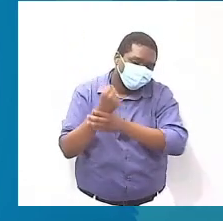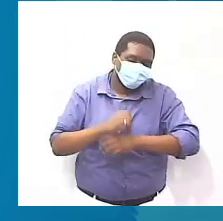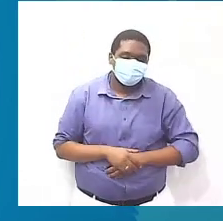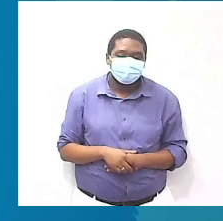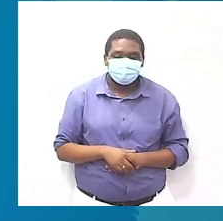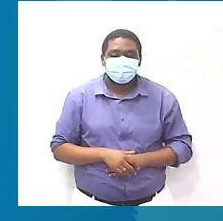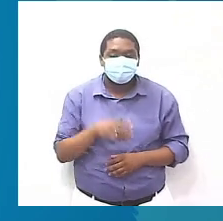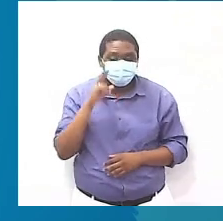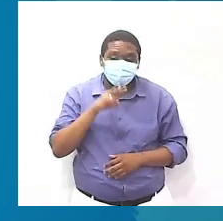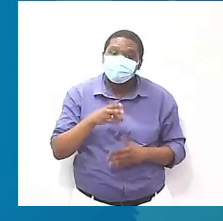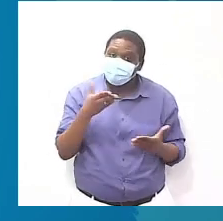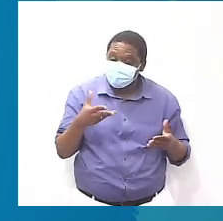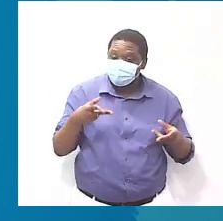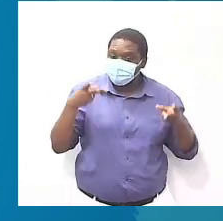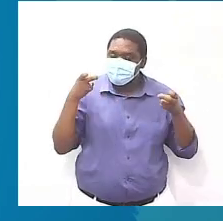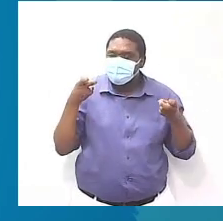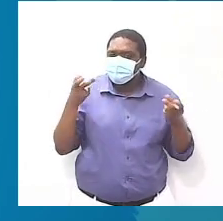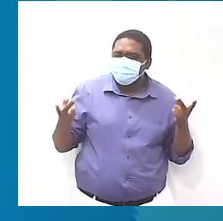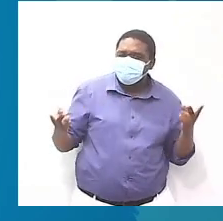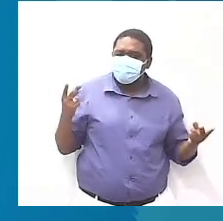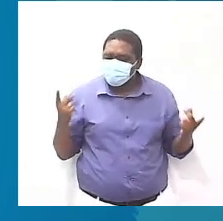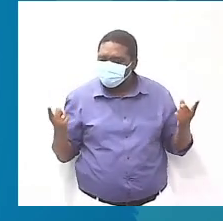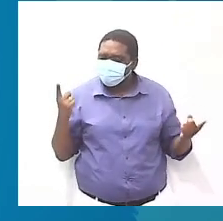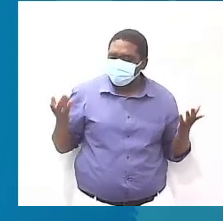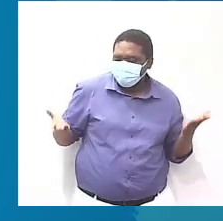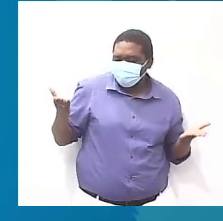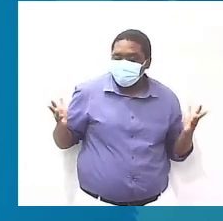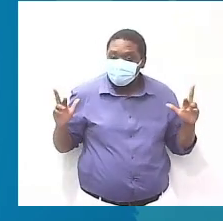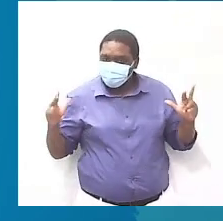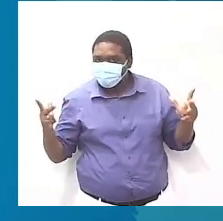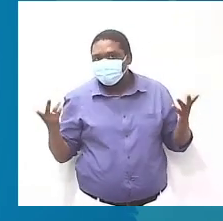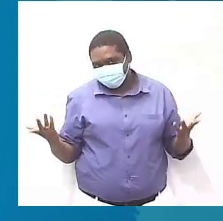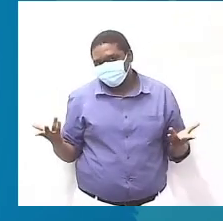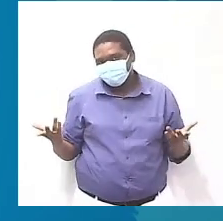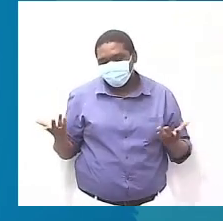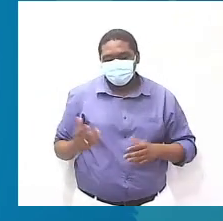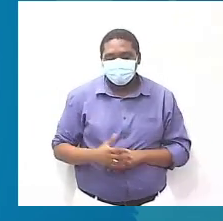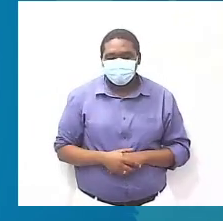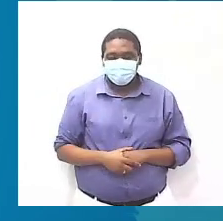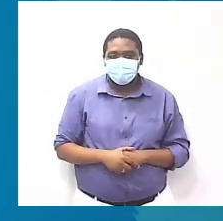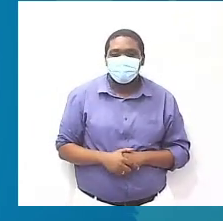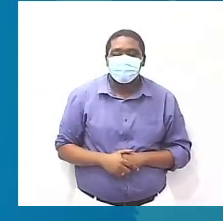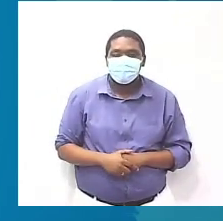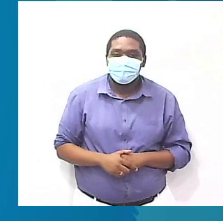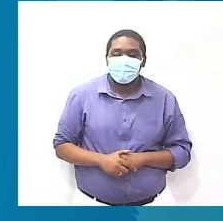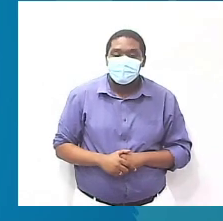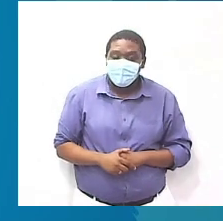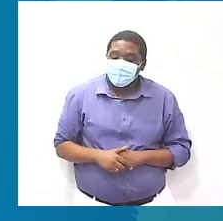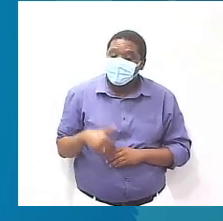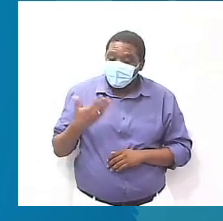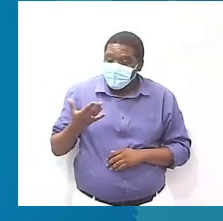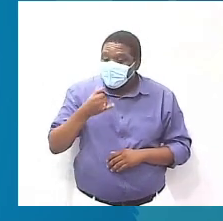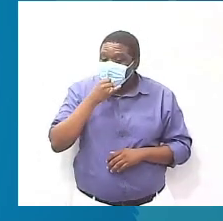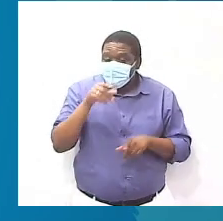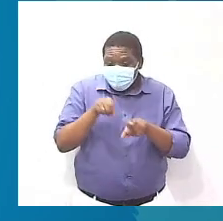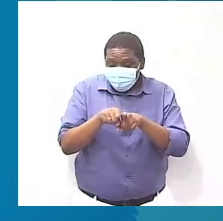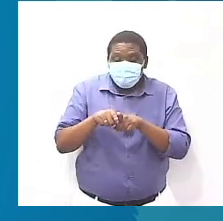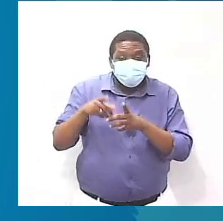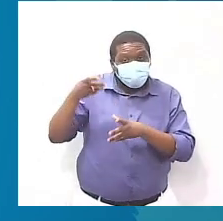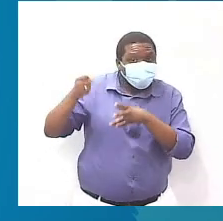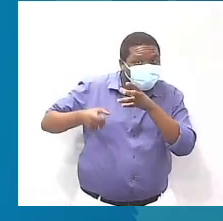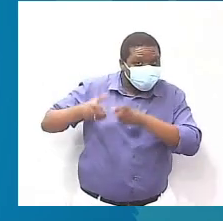a noção lógica veio bem fácil para a gente, tá? E é claro, voltando lá para o leite, não tem como deixar de